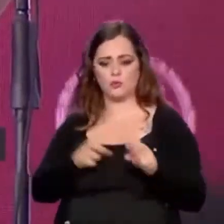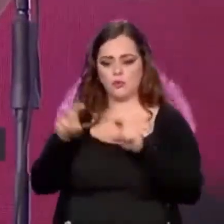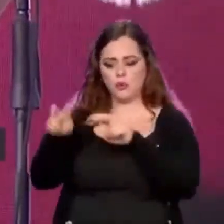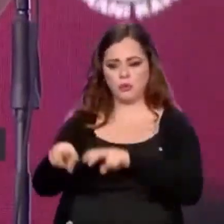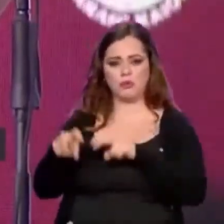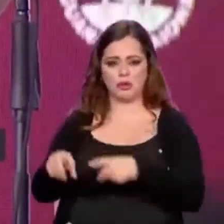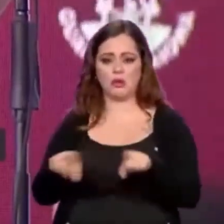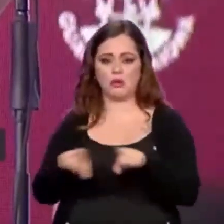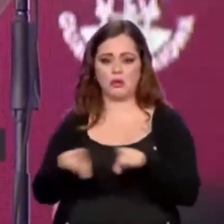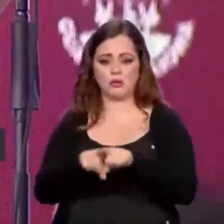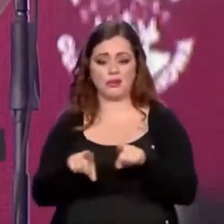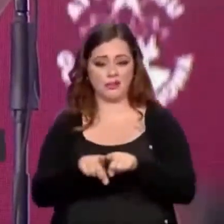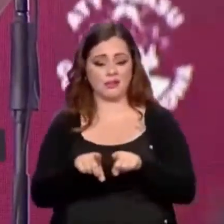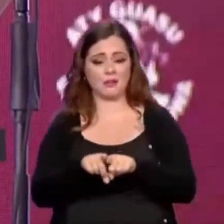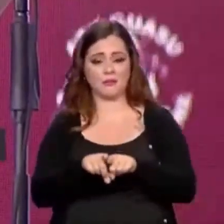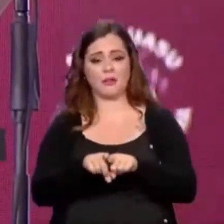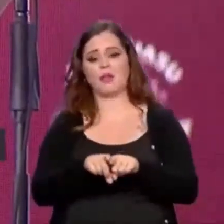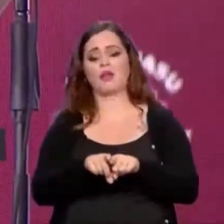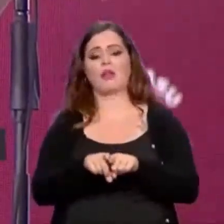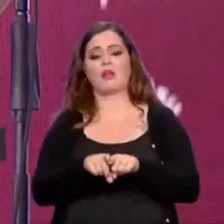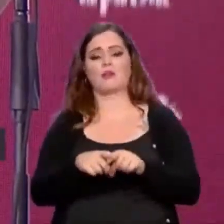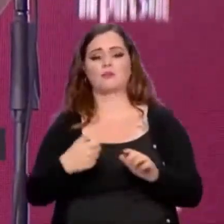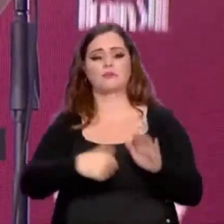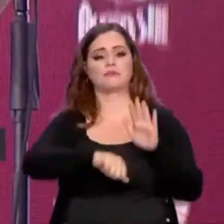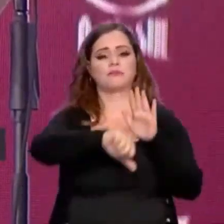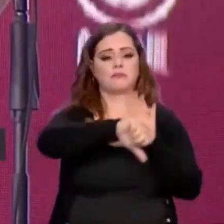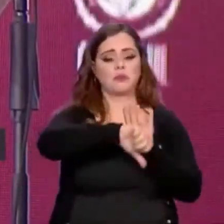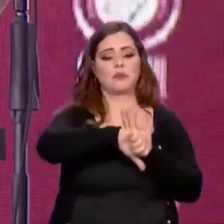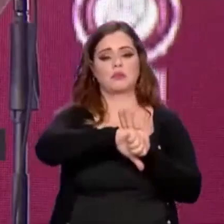garimpo e ao tráfico em terras indígenas.